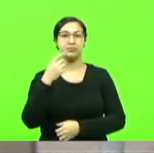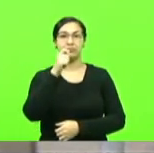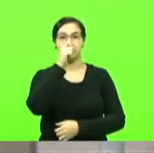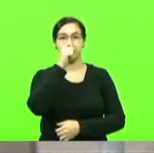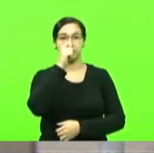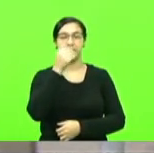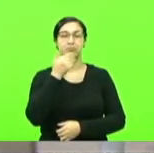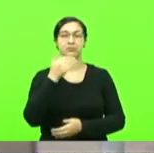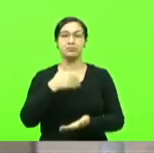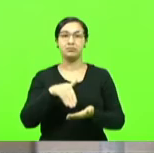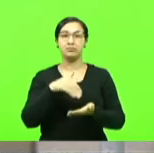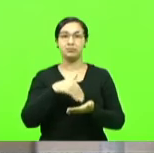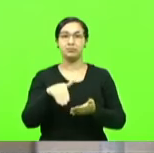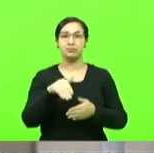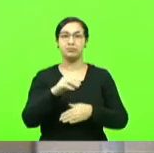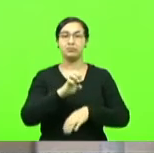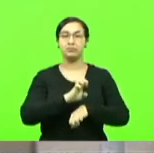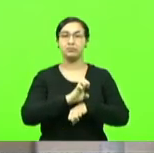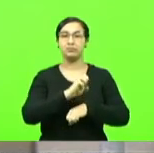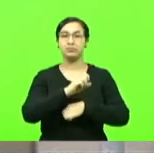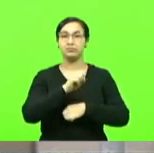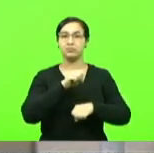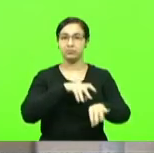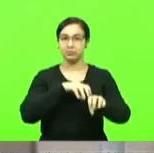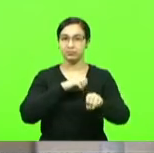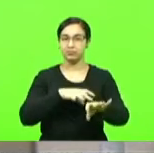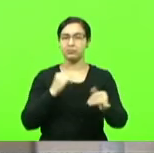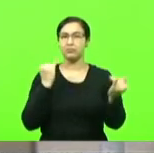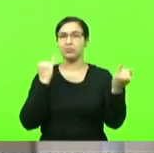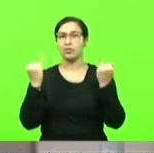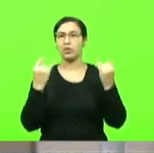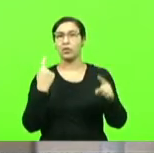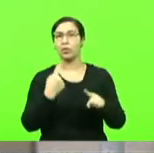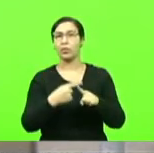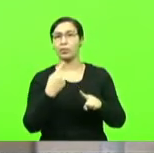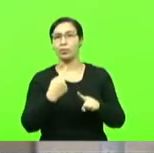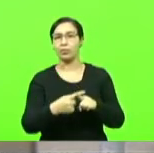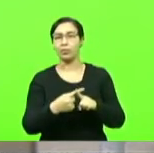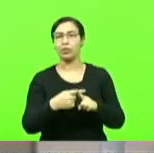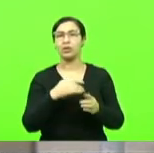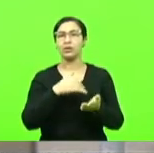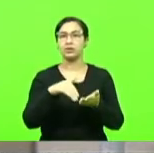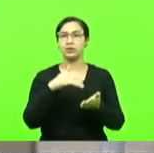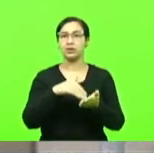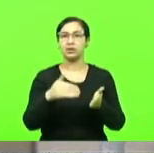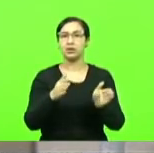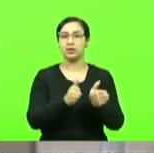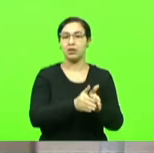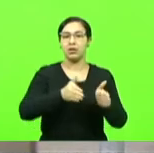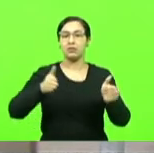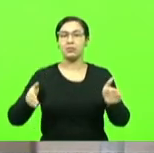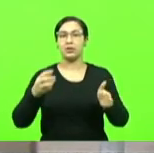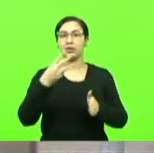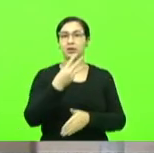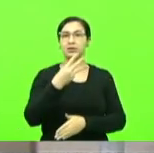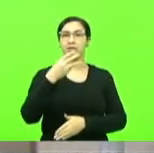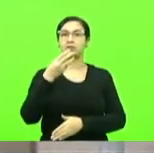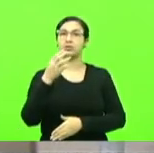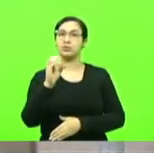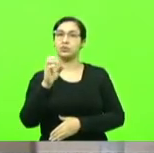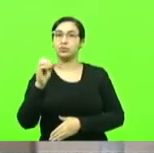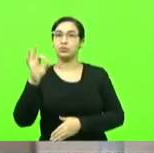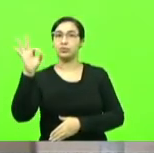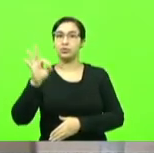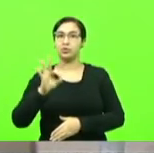ao secretário de Estado da Educação informações acerca dos motivos que levaram a secretaria a ampliar em 300% seus gastos com